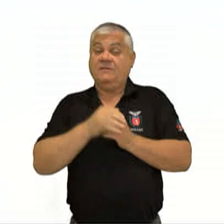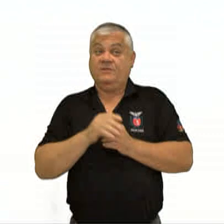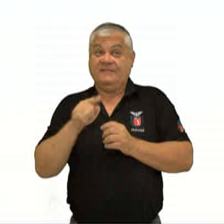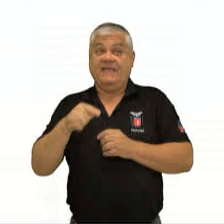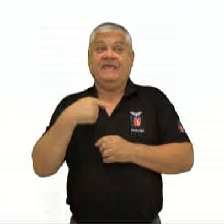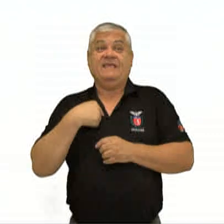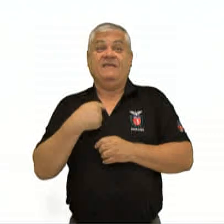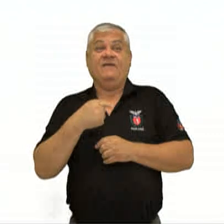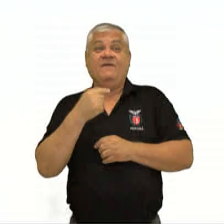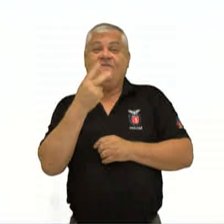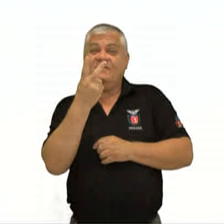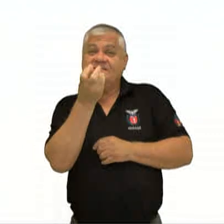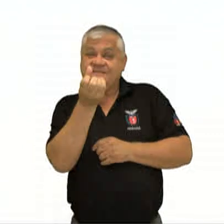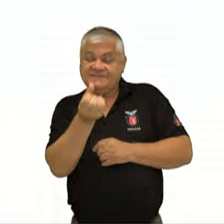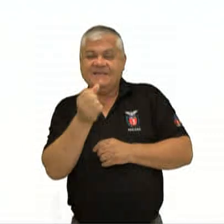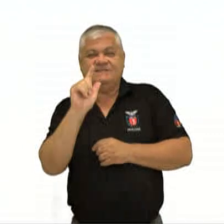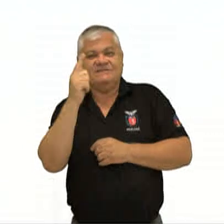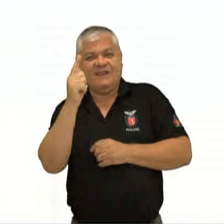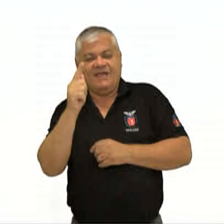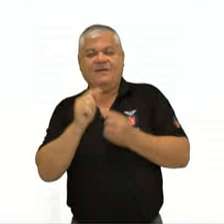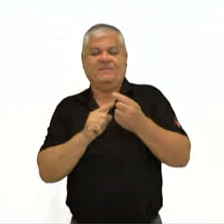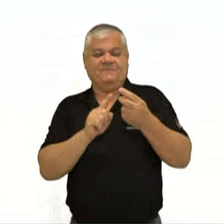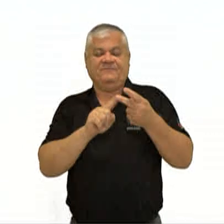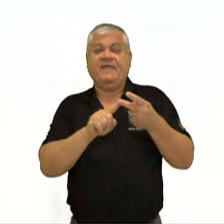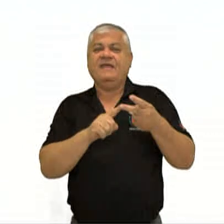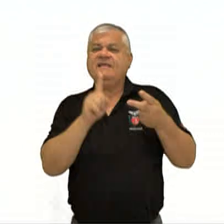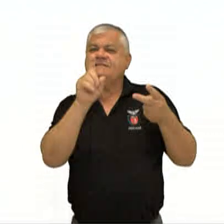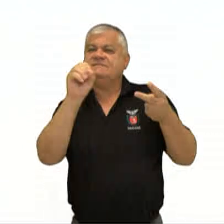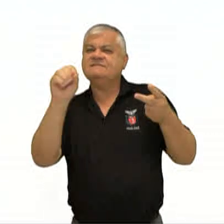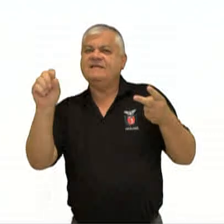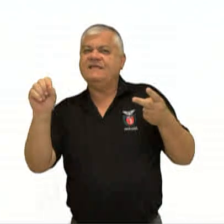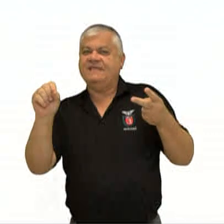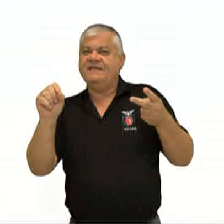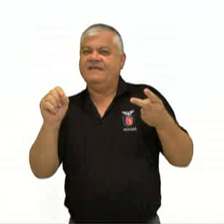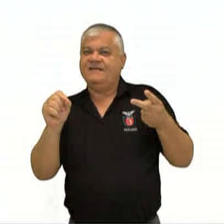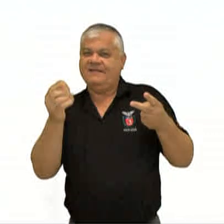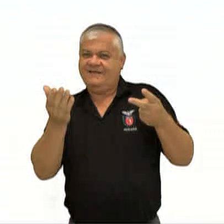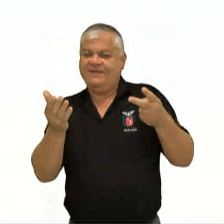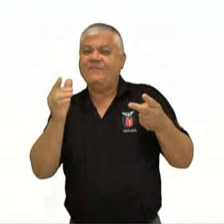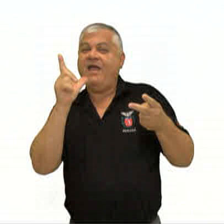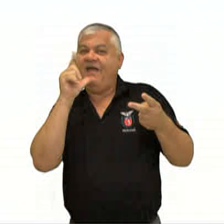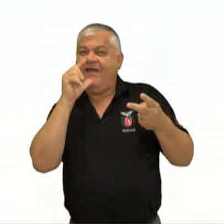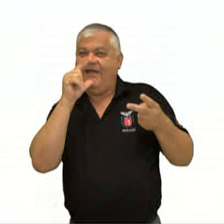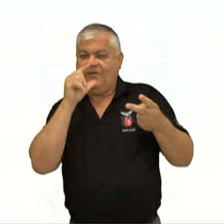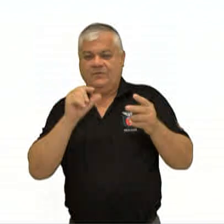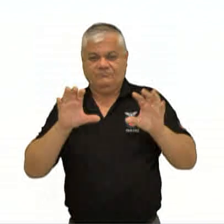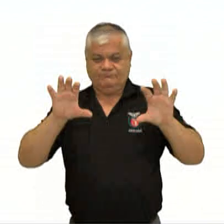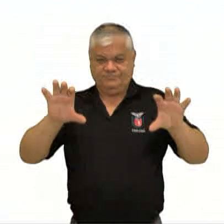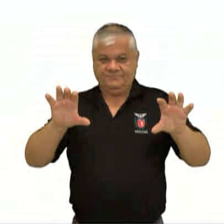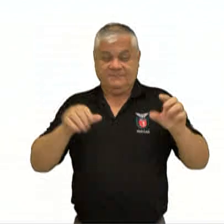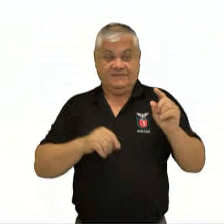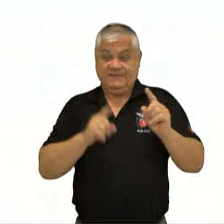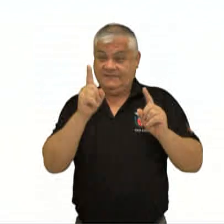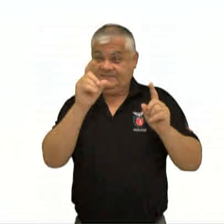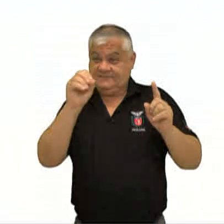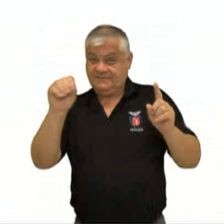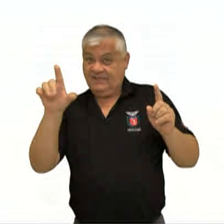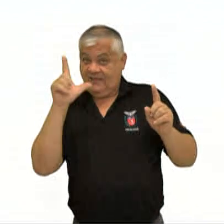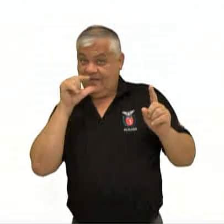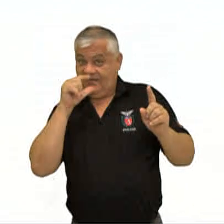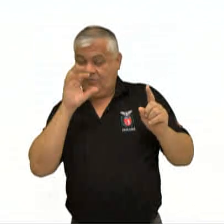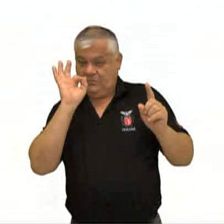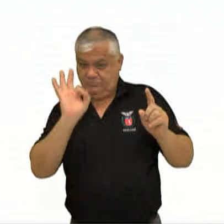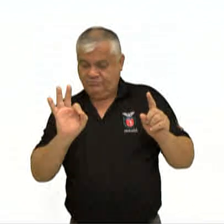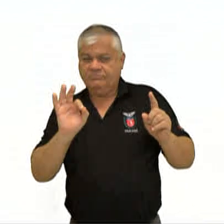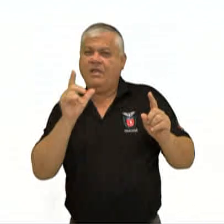que é o cloreto de sódio, em 100 gramas de água. Essa informação significa o quê? Que caso tenhamos 100 gramas de água, que